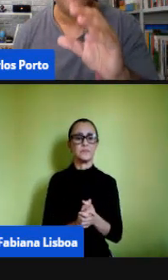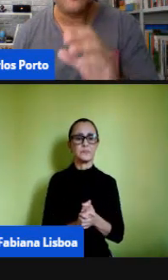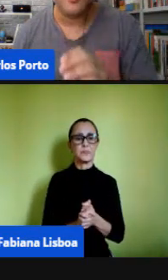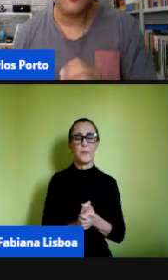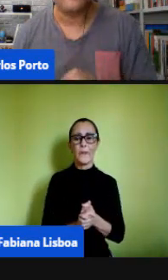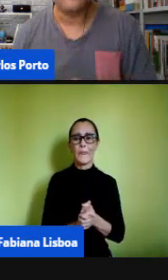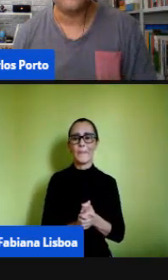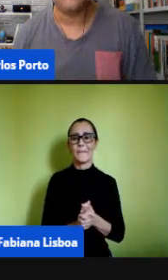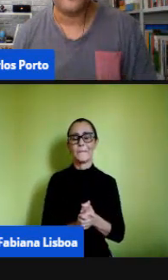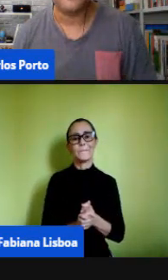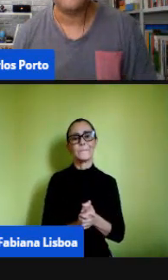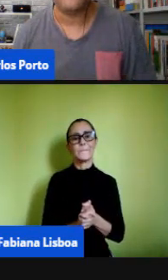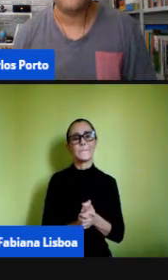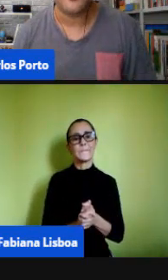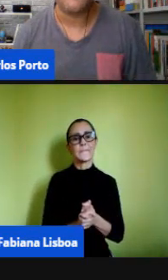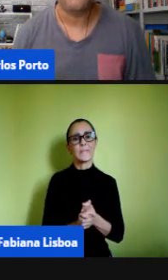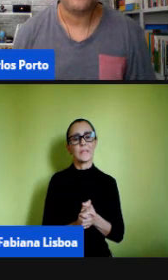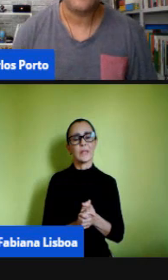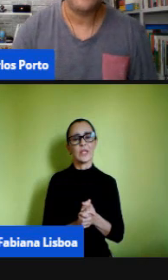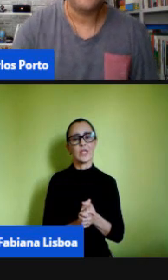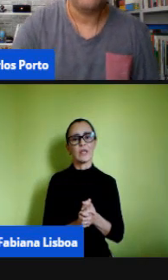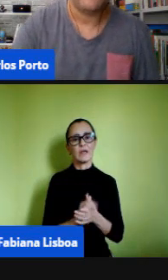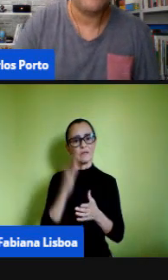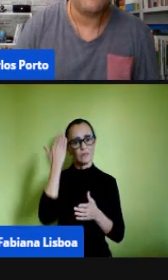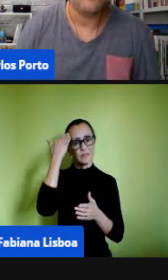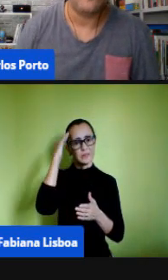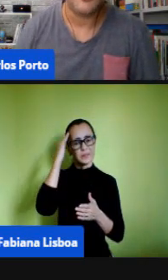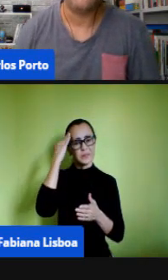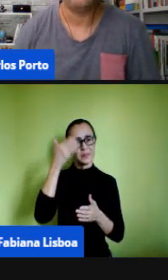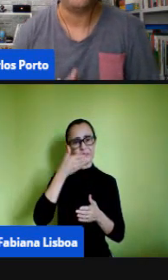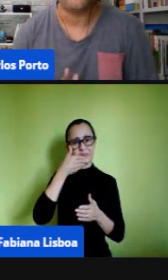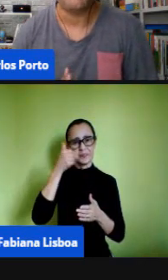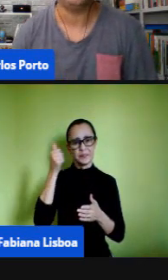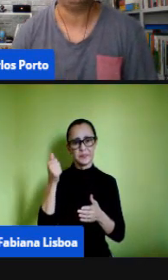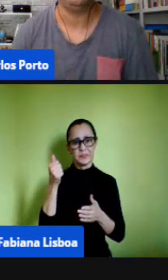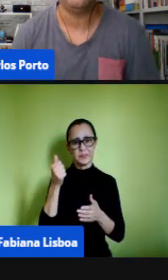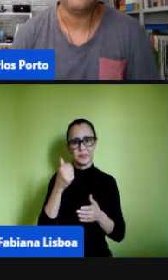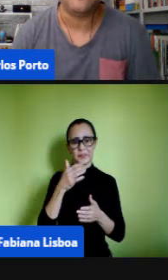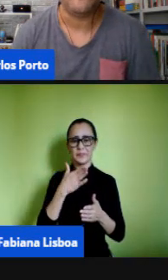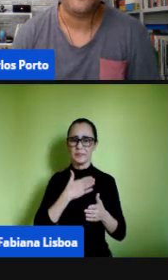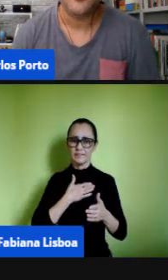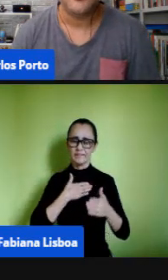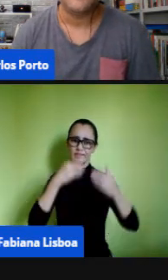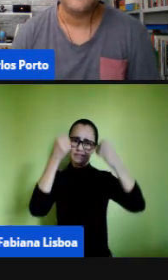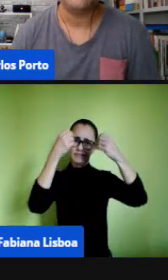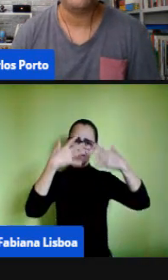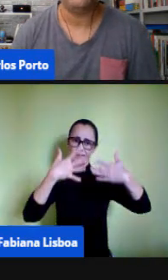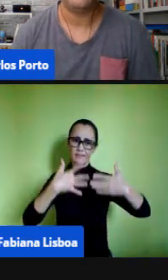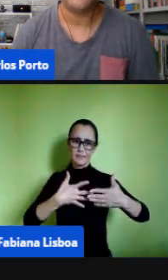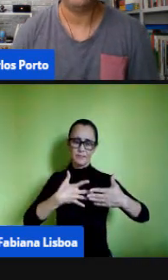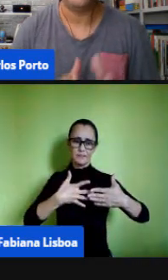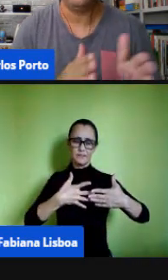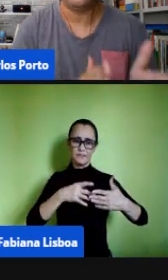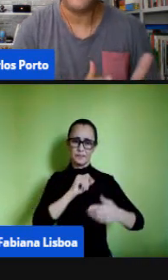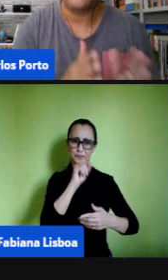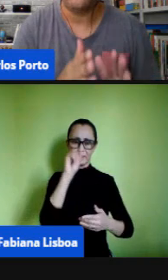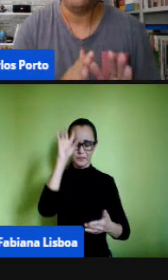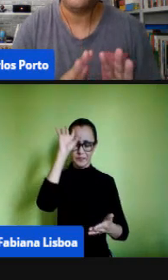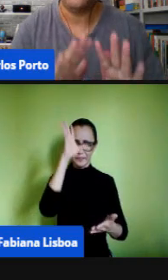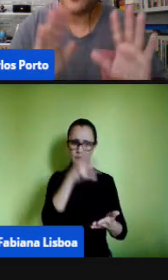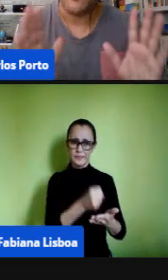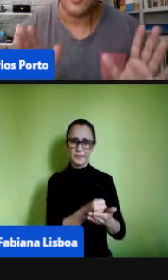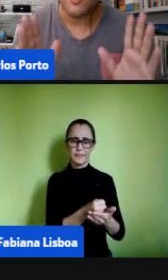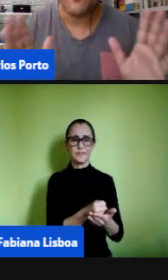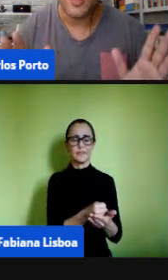ter uma visão melhor do que eu estou falando. Vamos lá? Vou passar mais um slide. Tomada de decisão. Nas atividades em sala